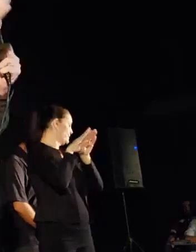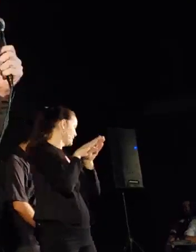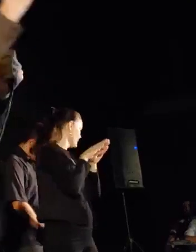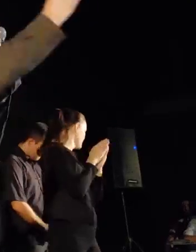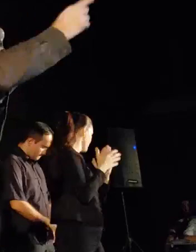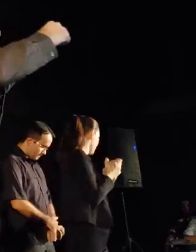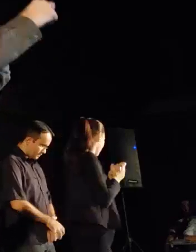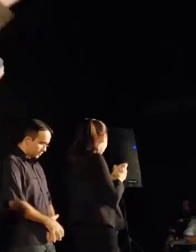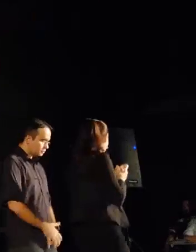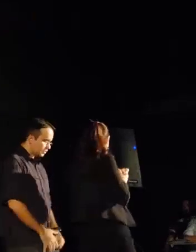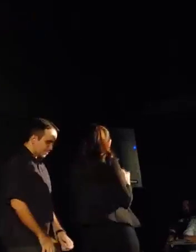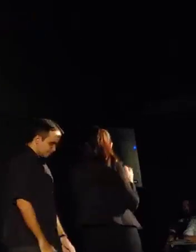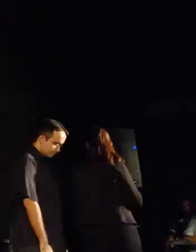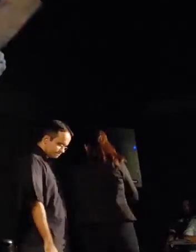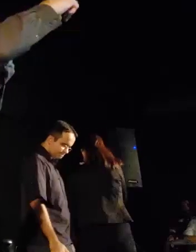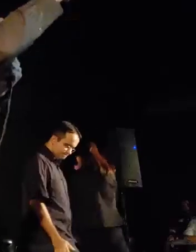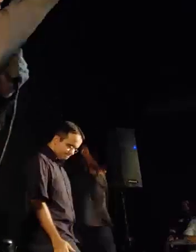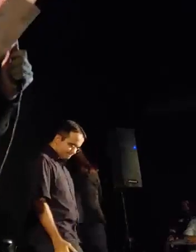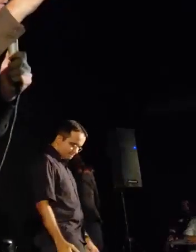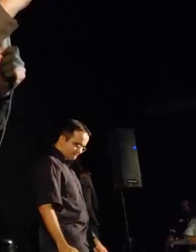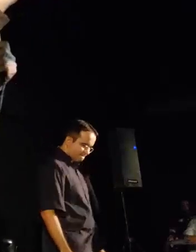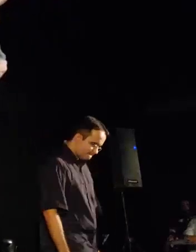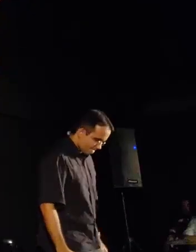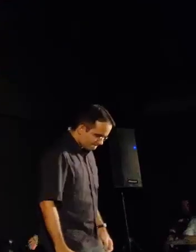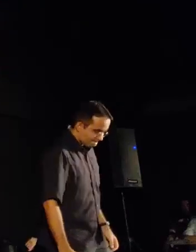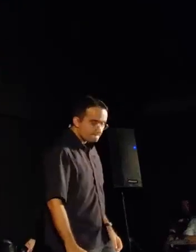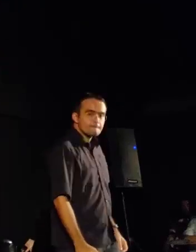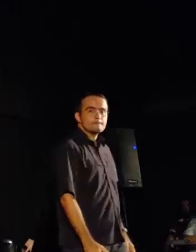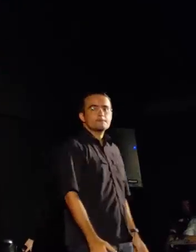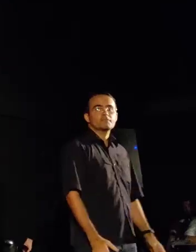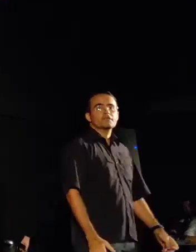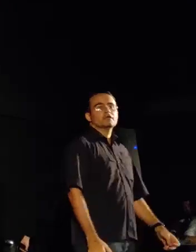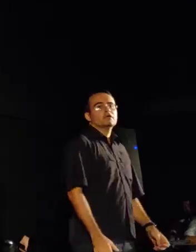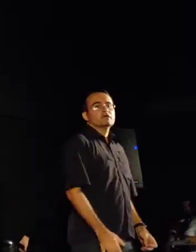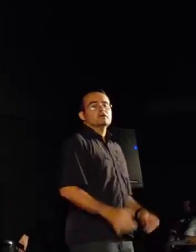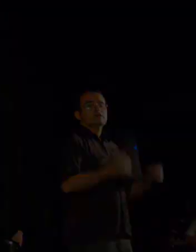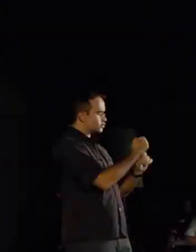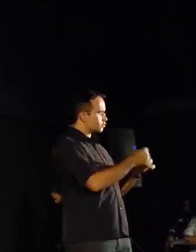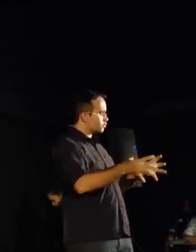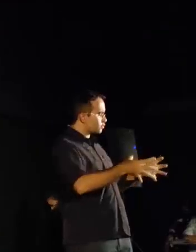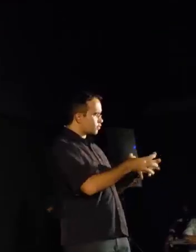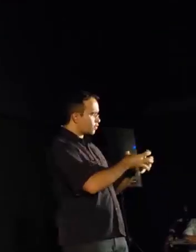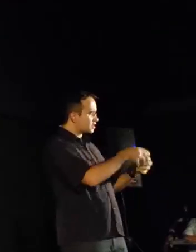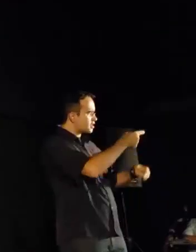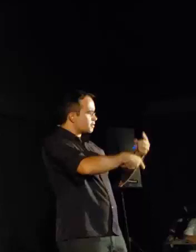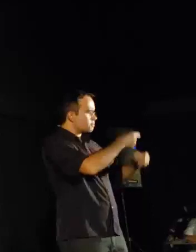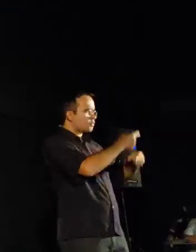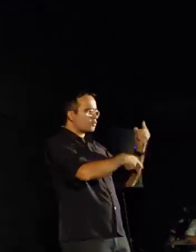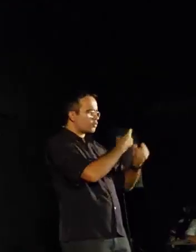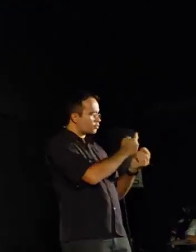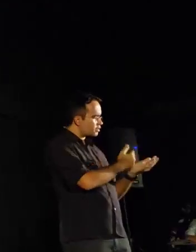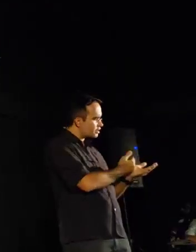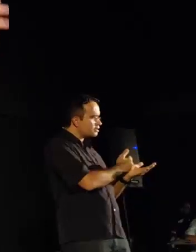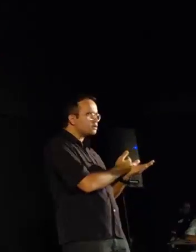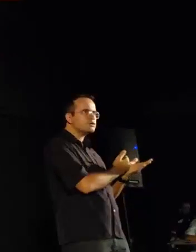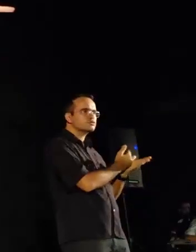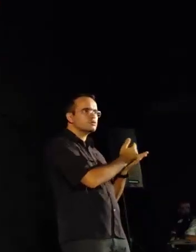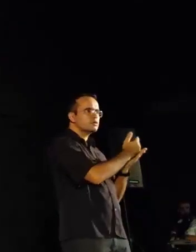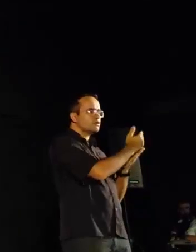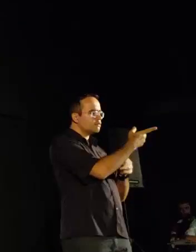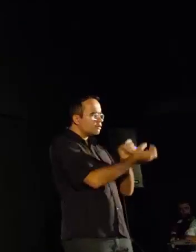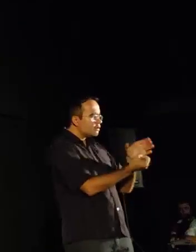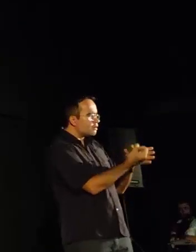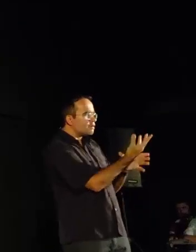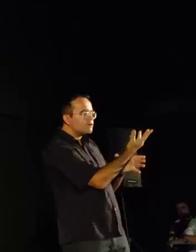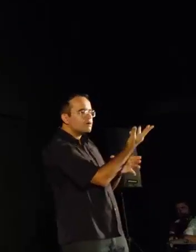fala que possa passar por todos, andar por todos os lados, certo? E mostrar a política em emergência. Eu terminaria,